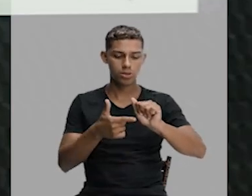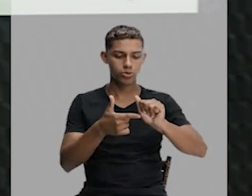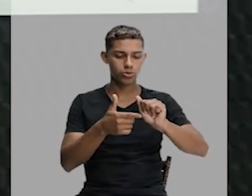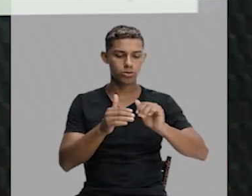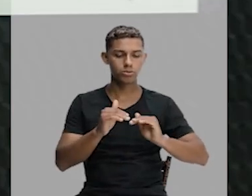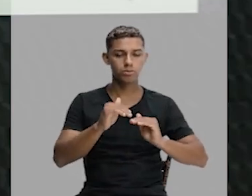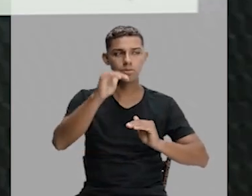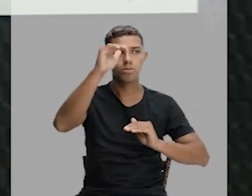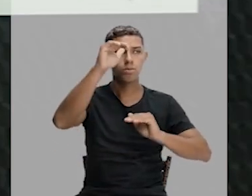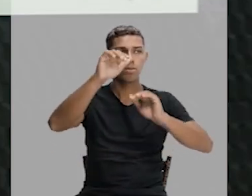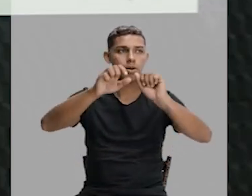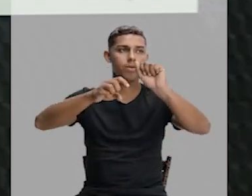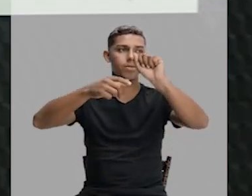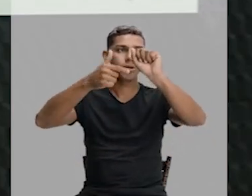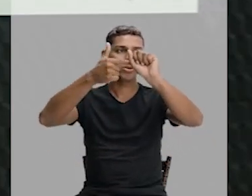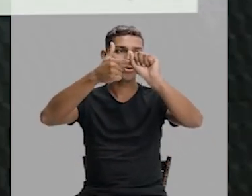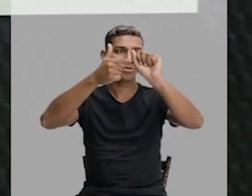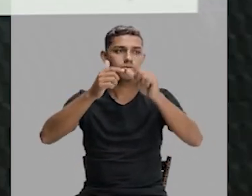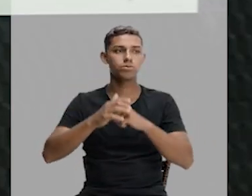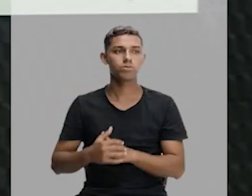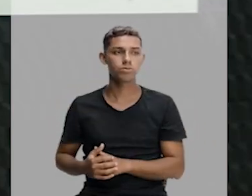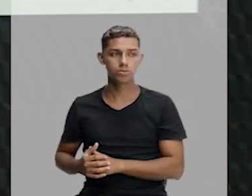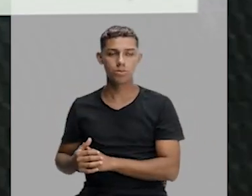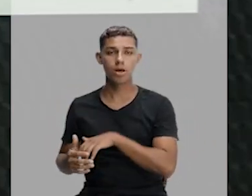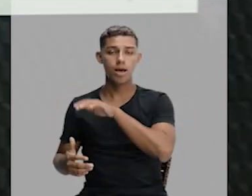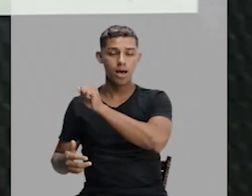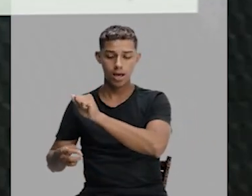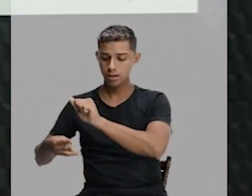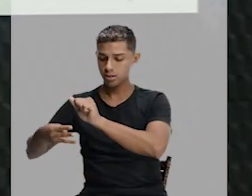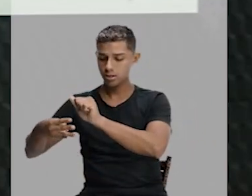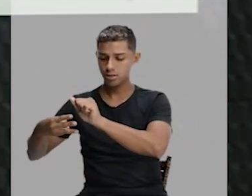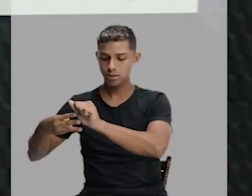B3. Tá? Esses aqui são chamados arestas